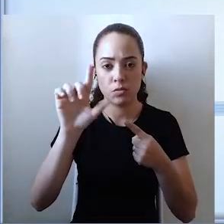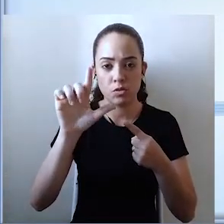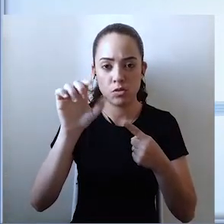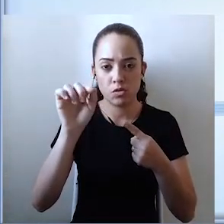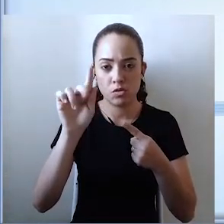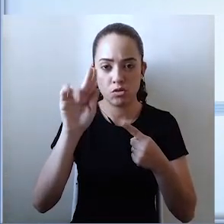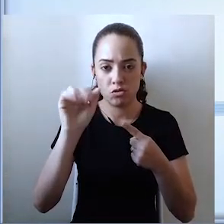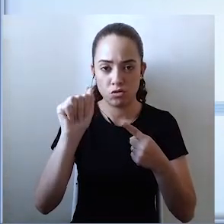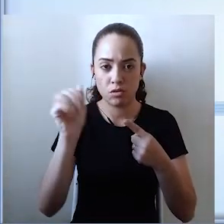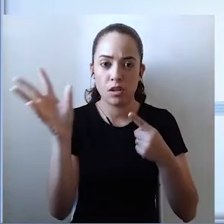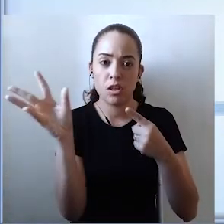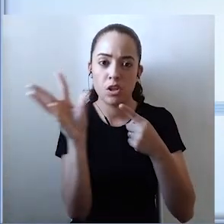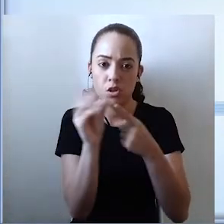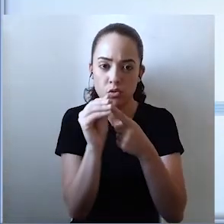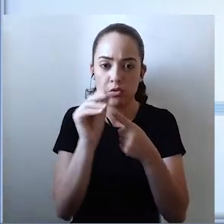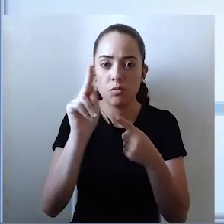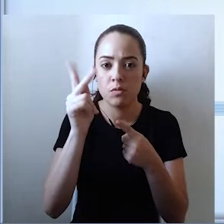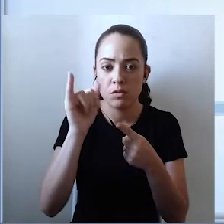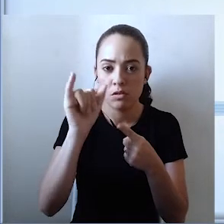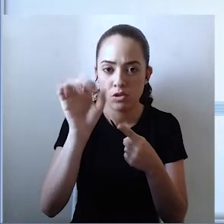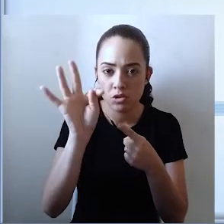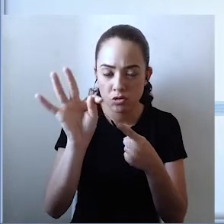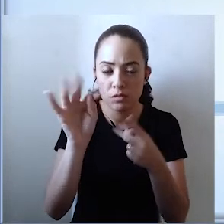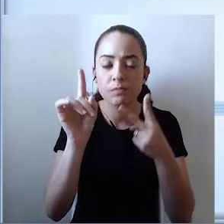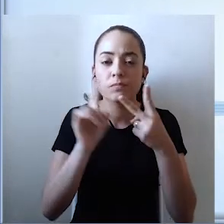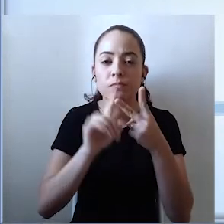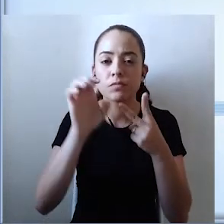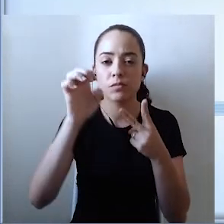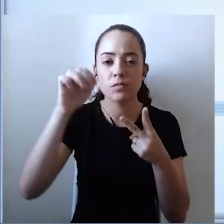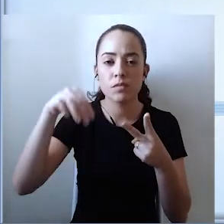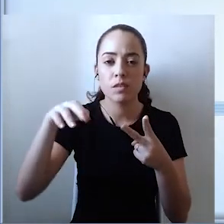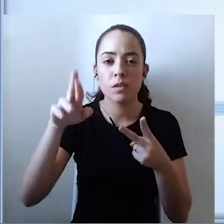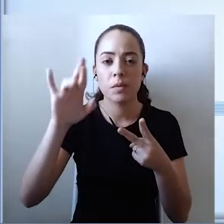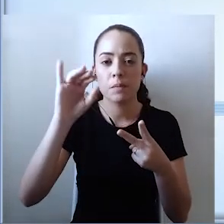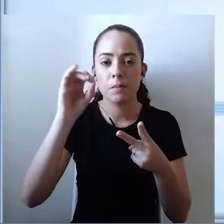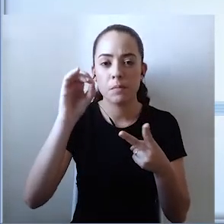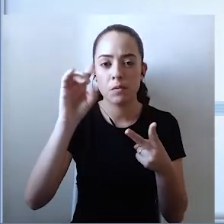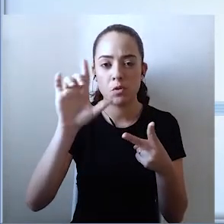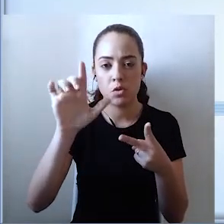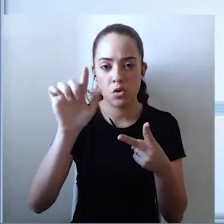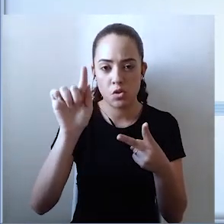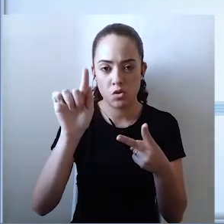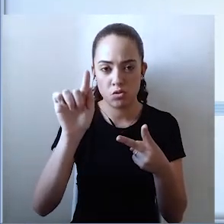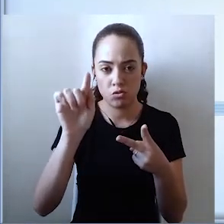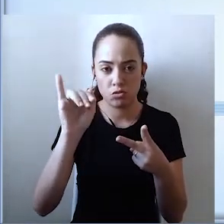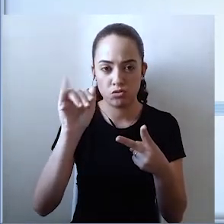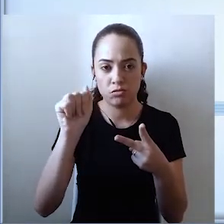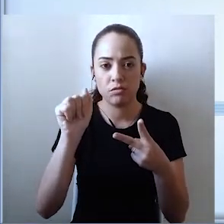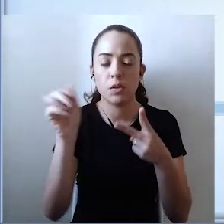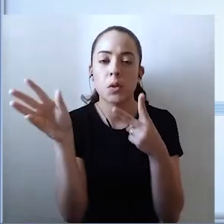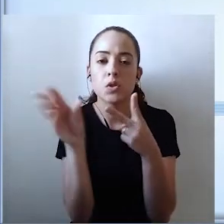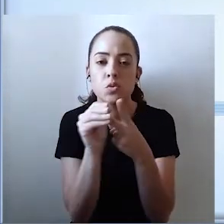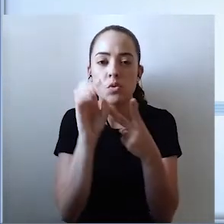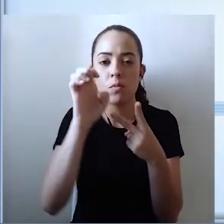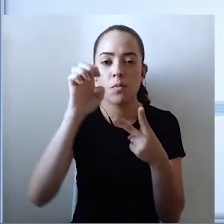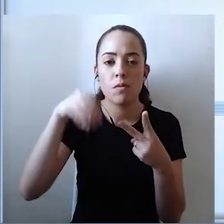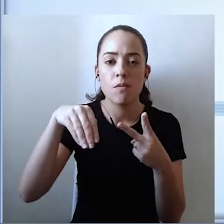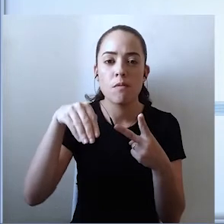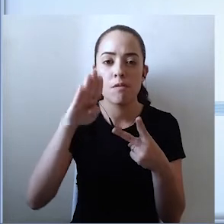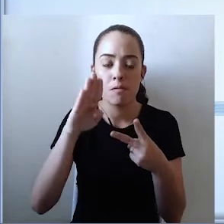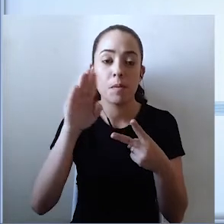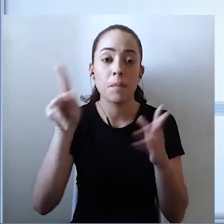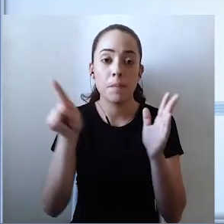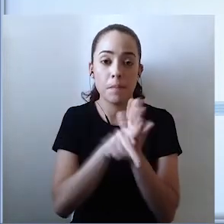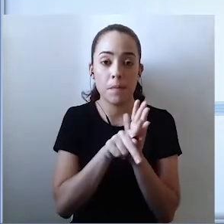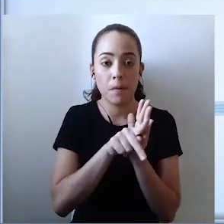de Morfologia na área de Histologia e Embriologia, para os cursos de graduação dos Centros de Ciências Biológicas e da